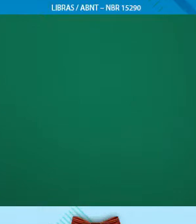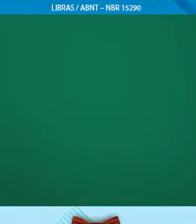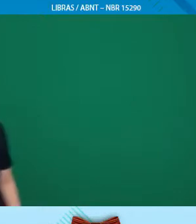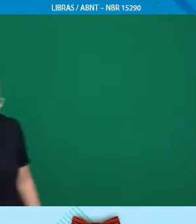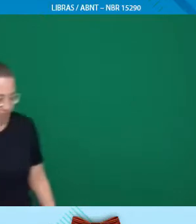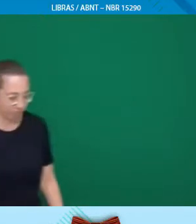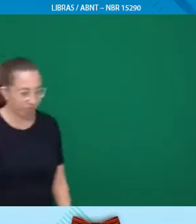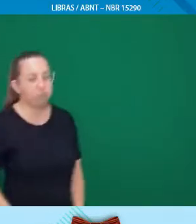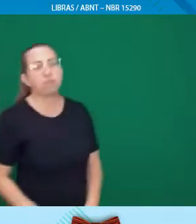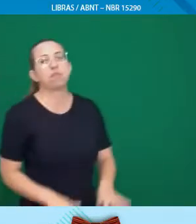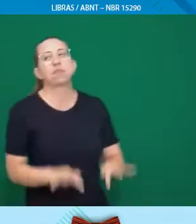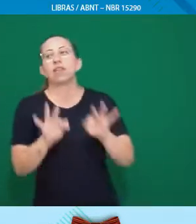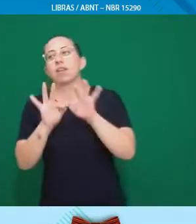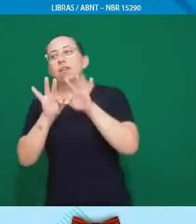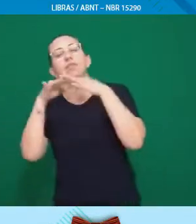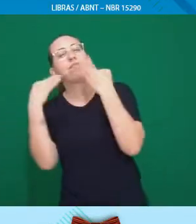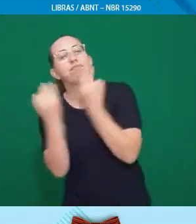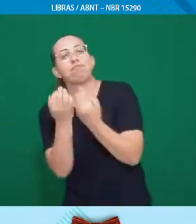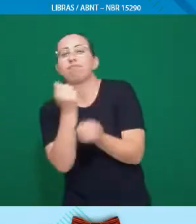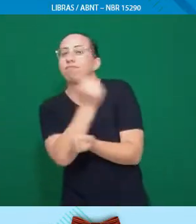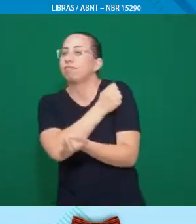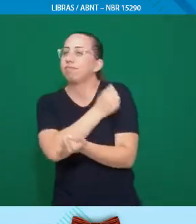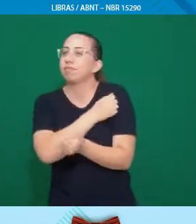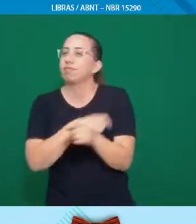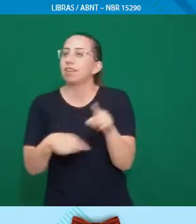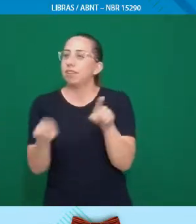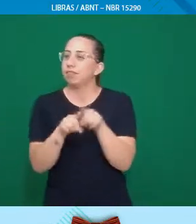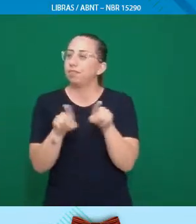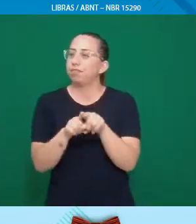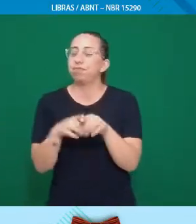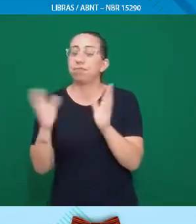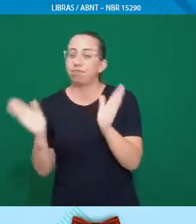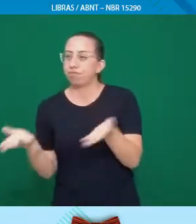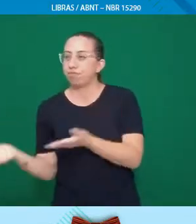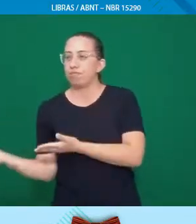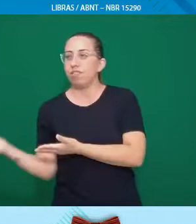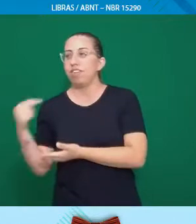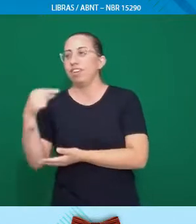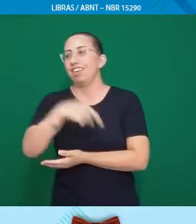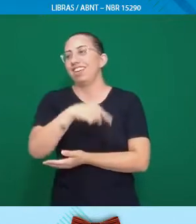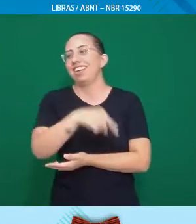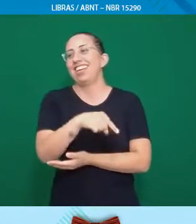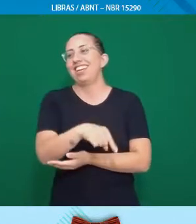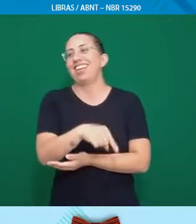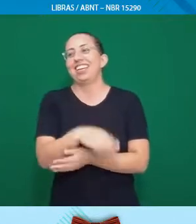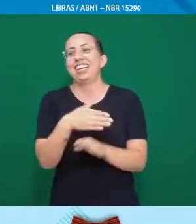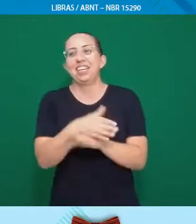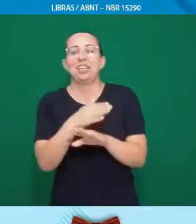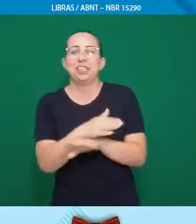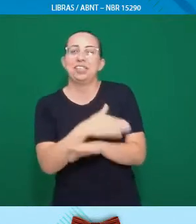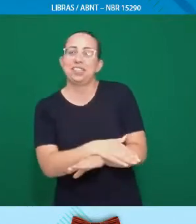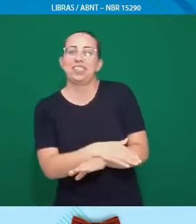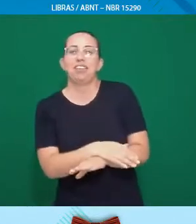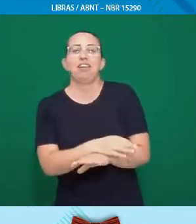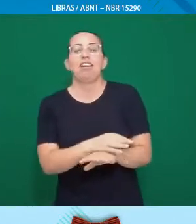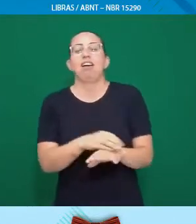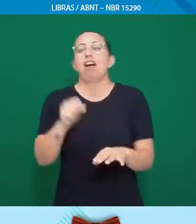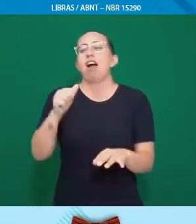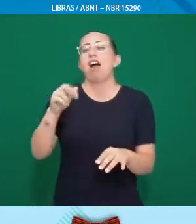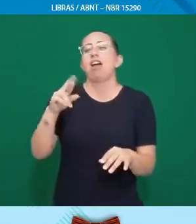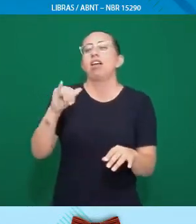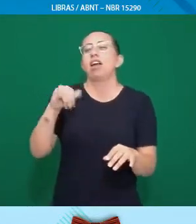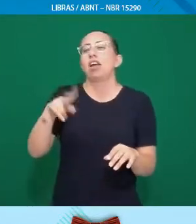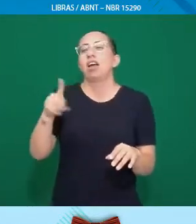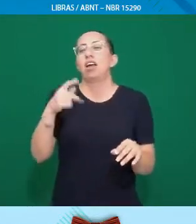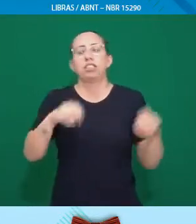as famílias nossos Alunos hoje eu vejo que representado pelo orleia Andreia a Sarinha Nossa violinista é